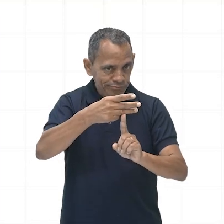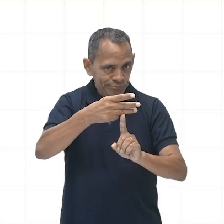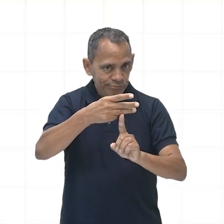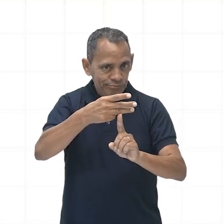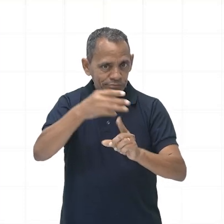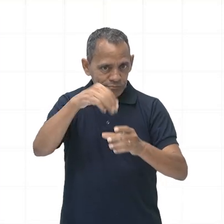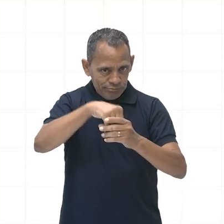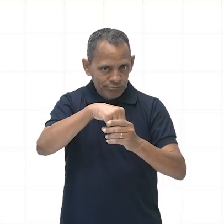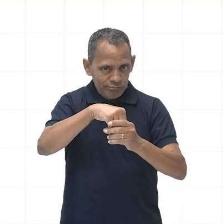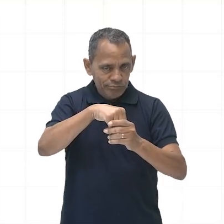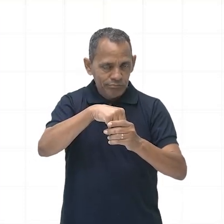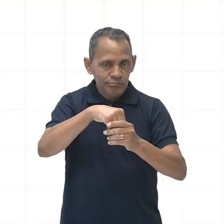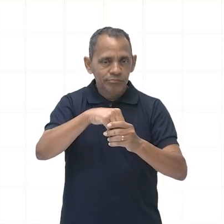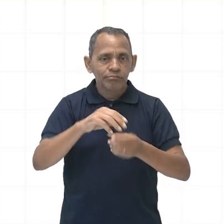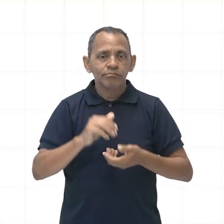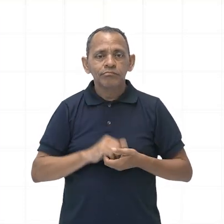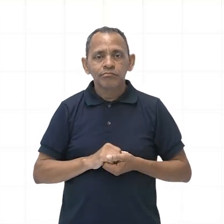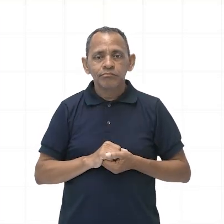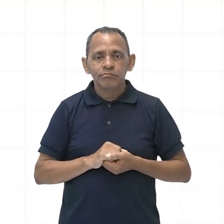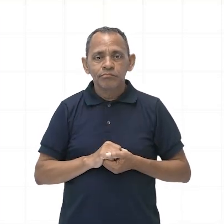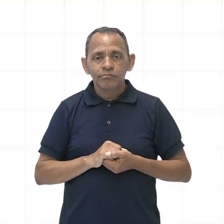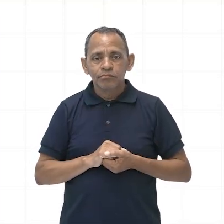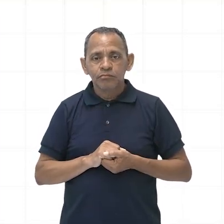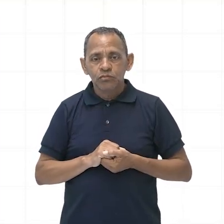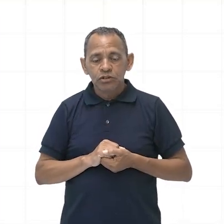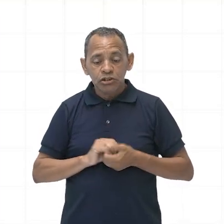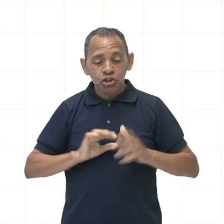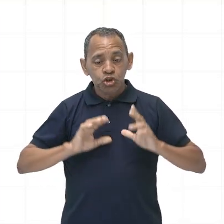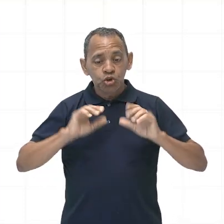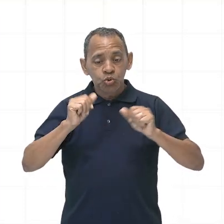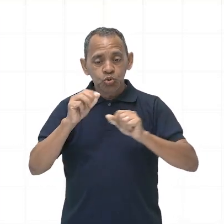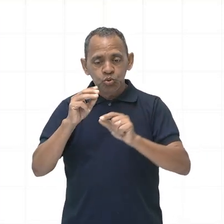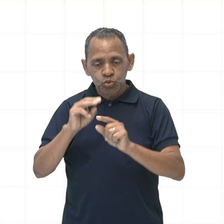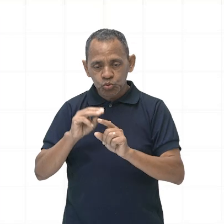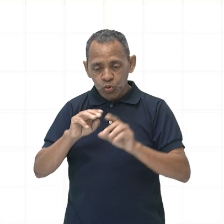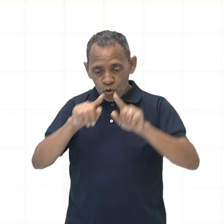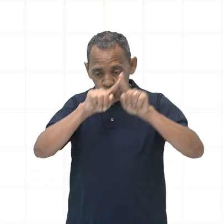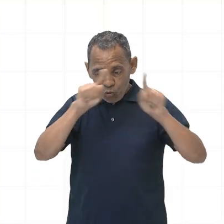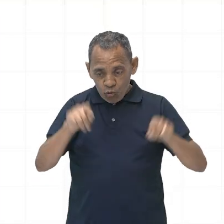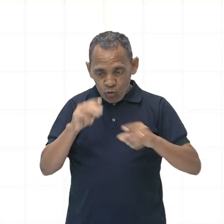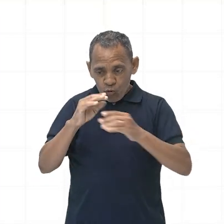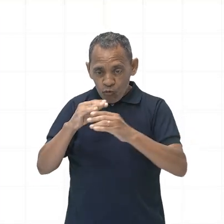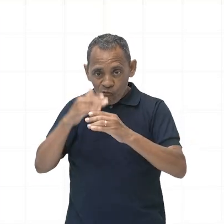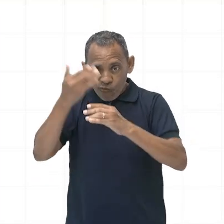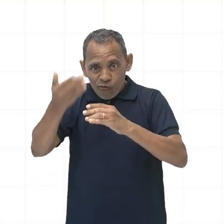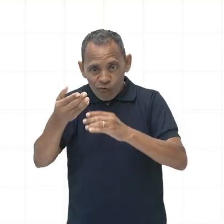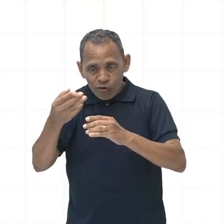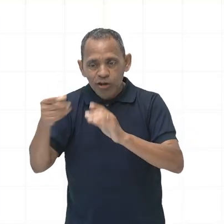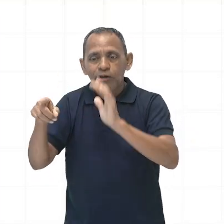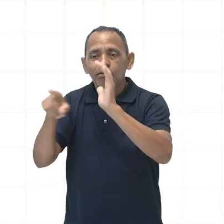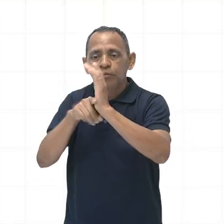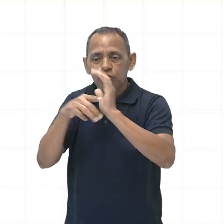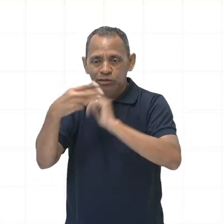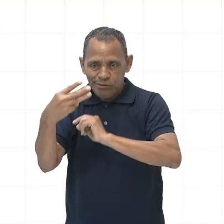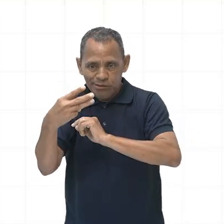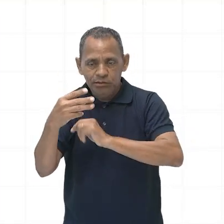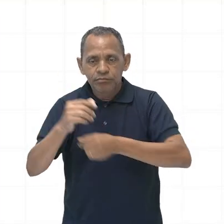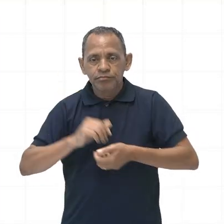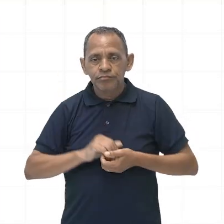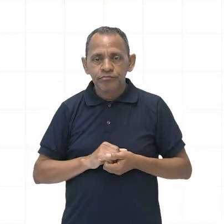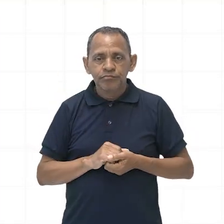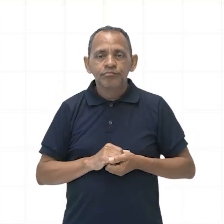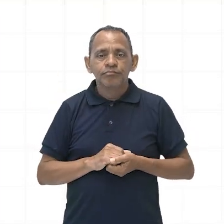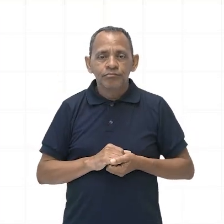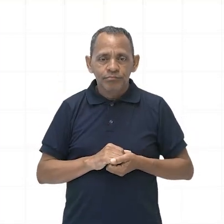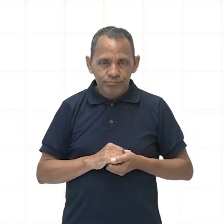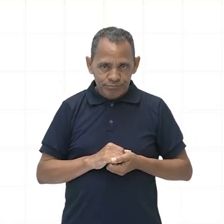expoente que está dentro dos parênteses, e tudo isso está elevado a menos 3, que é o expoente que está do lado